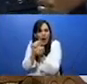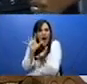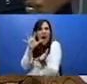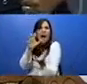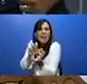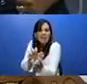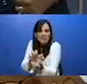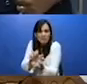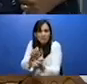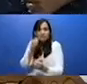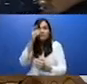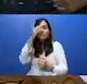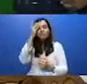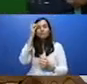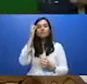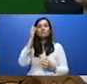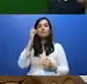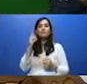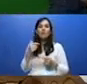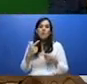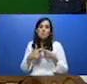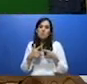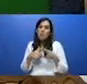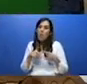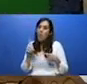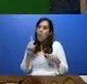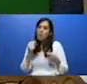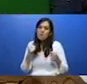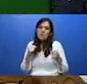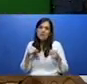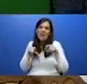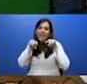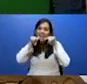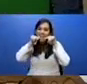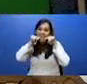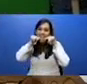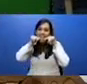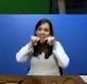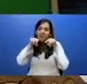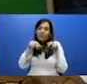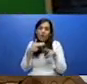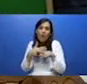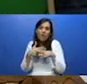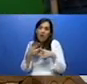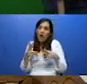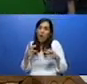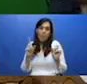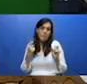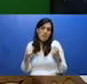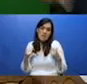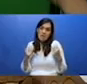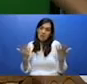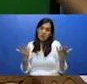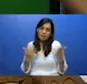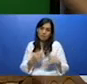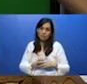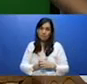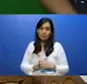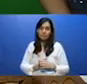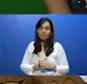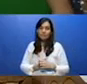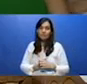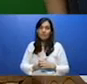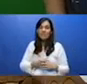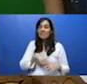alimenta de plantas, né? Ele não precisa ter as garras tão afiadas, os dentes tão afiados, tá? Então, a